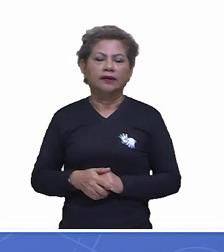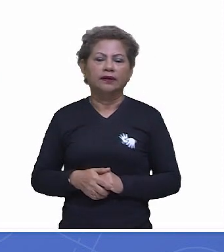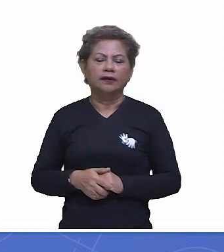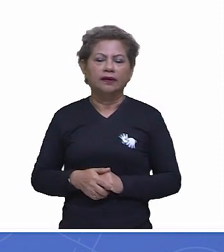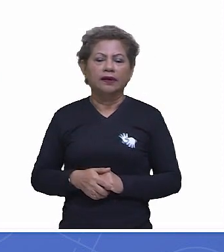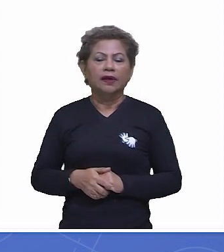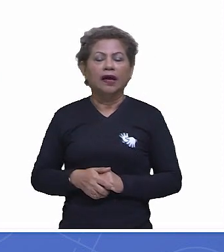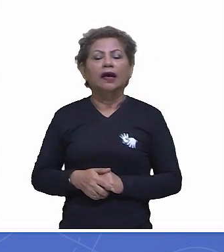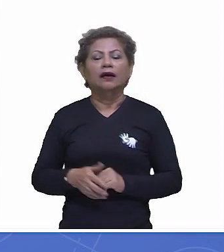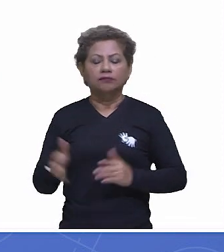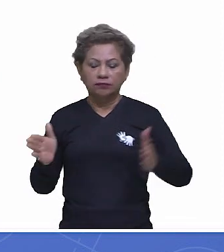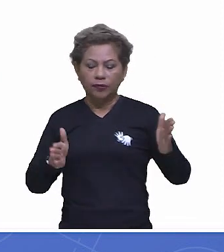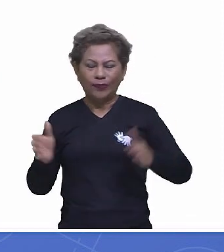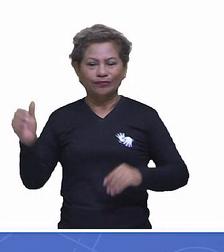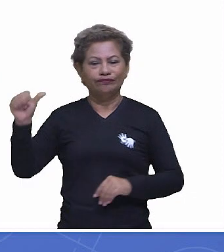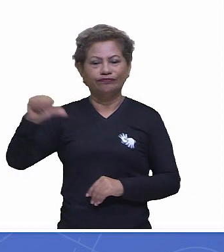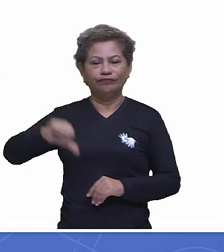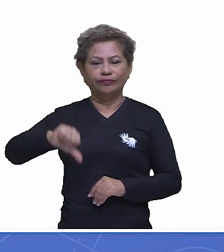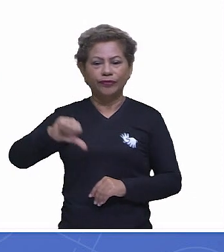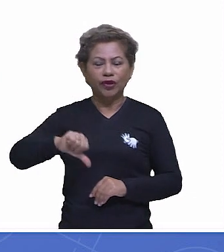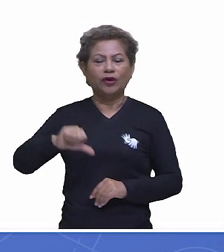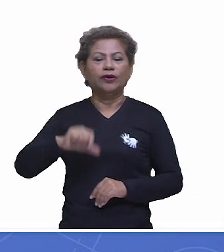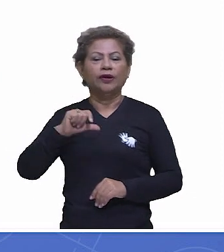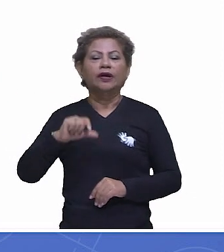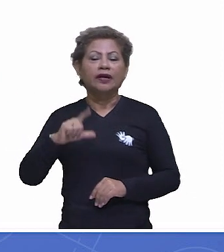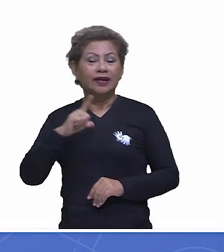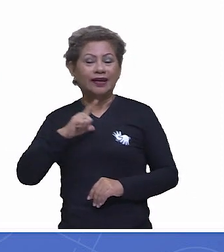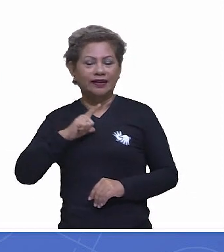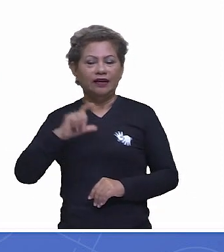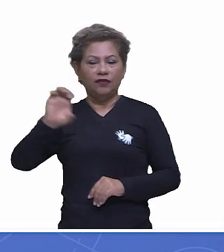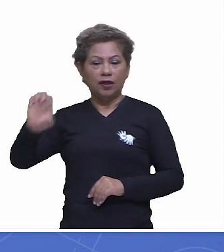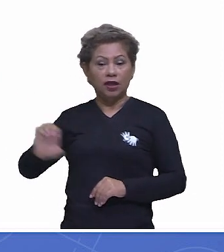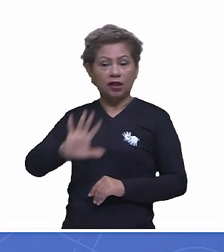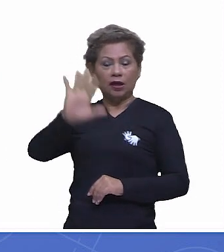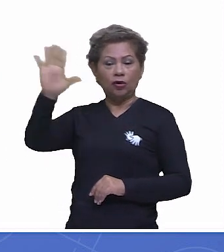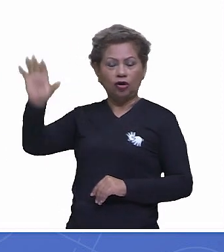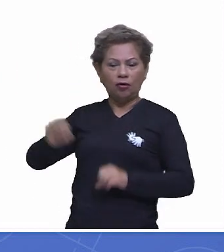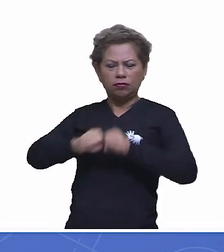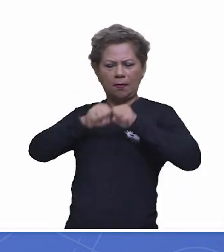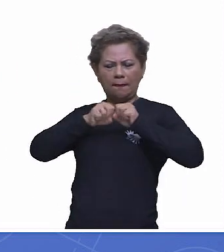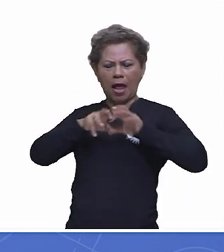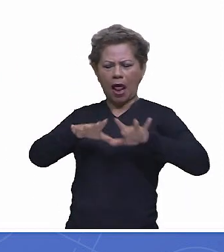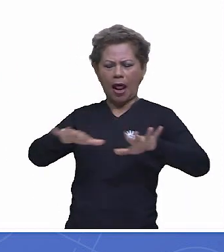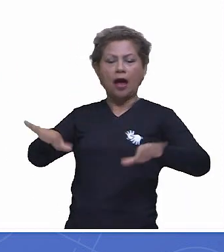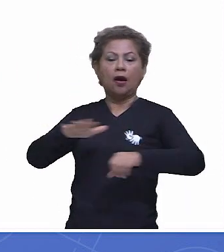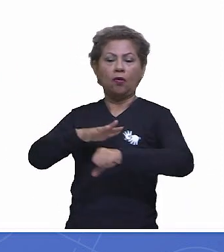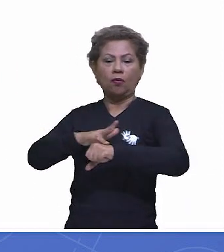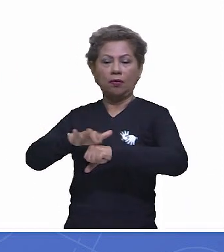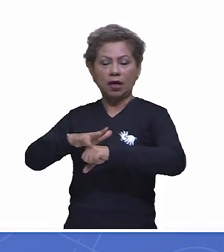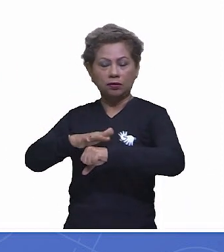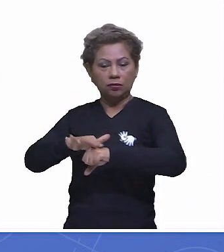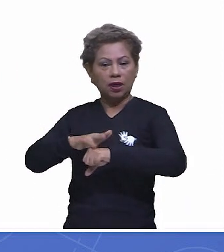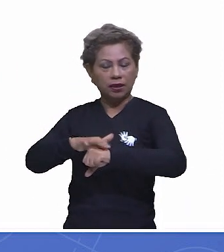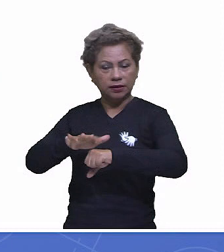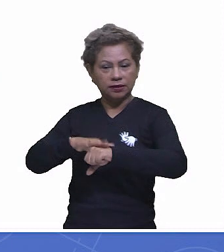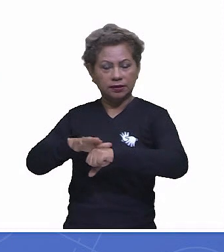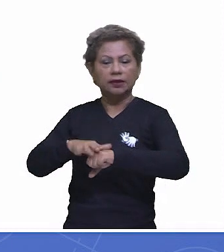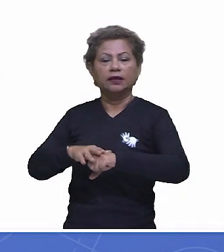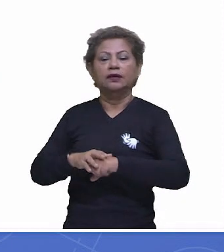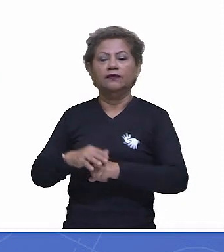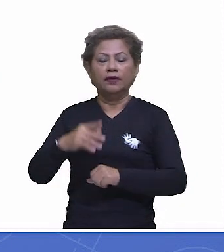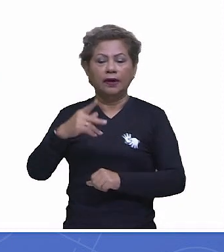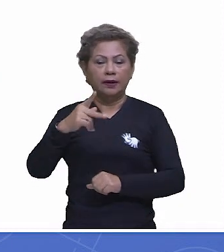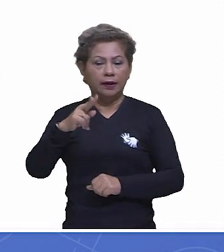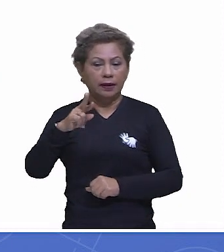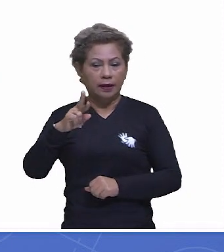período, né, que se bateu na Europa, essa praga, né, plague. Então,